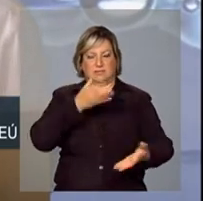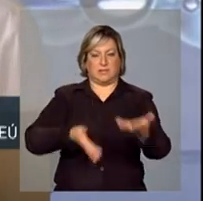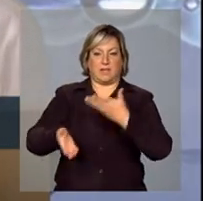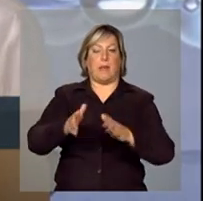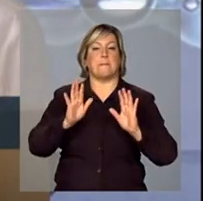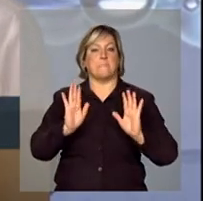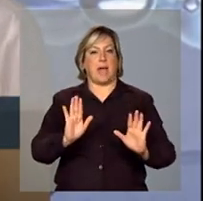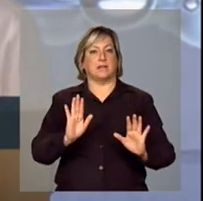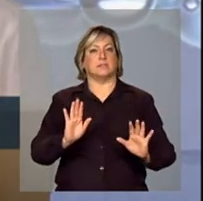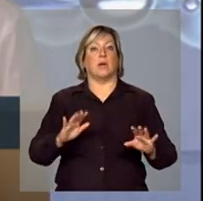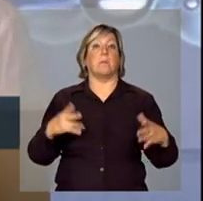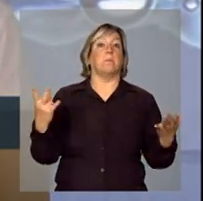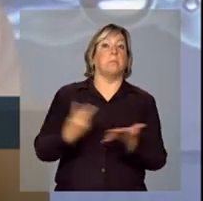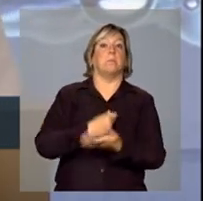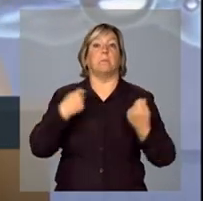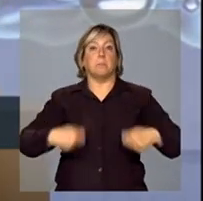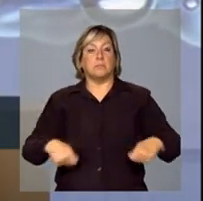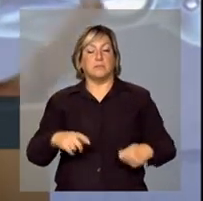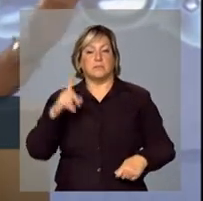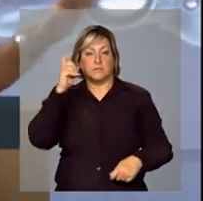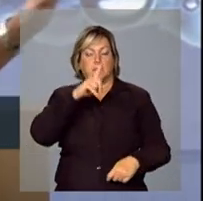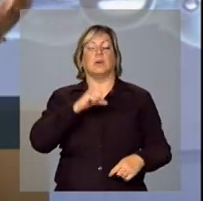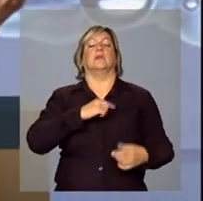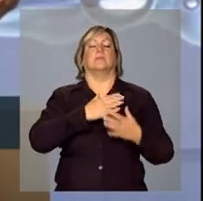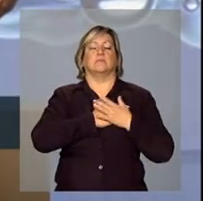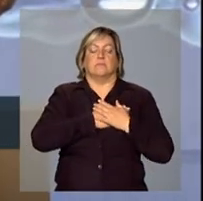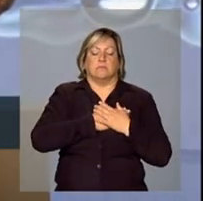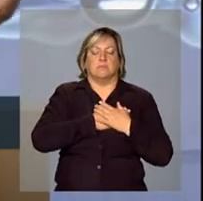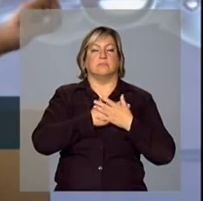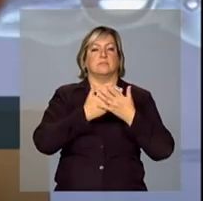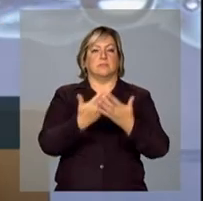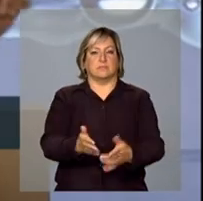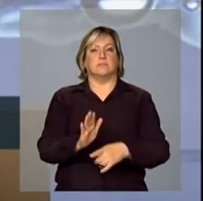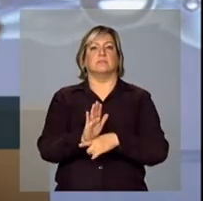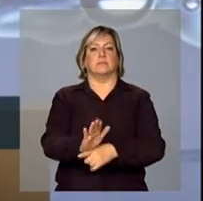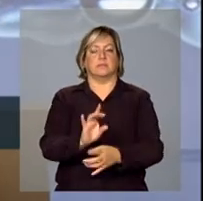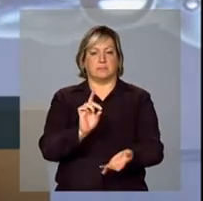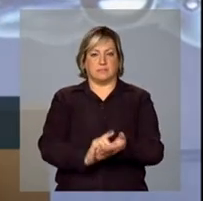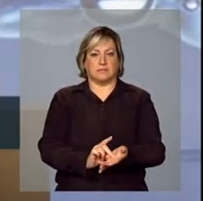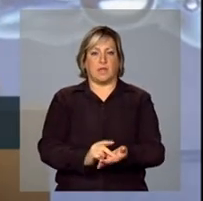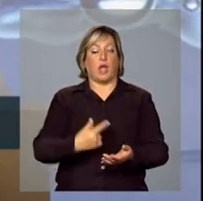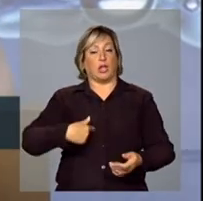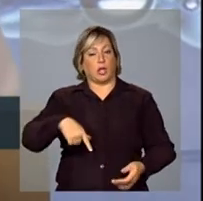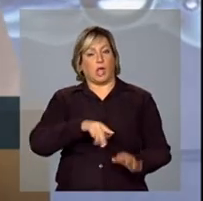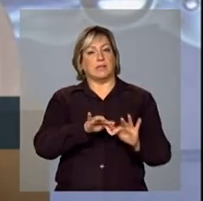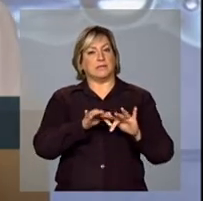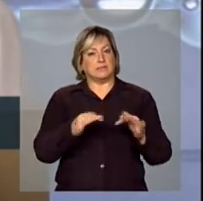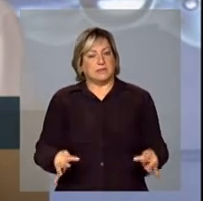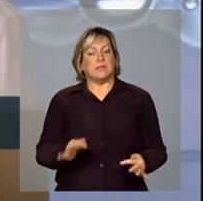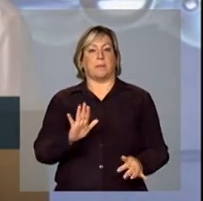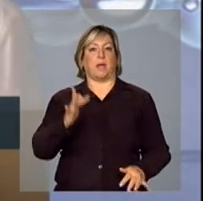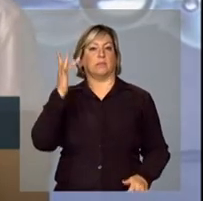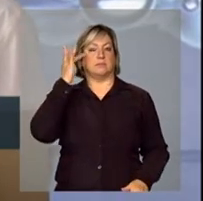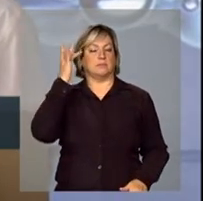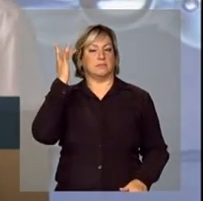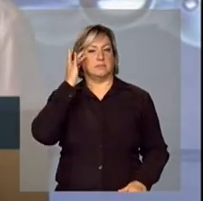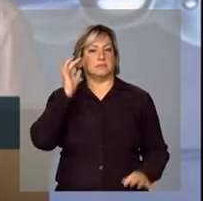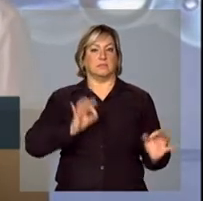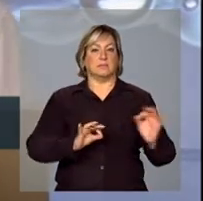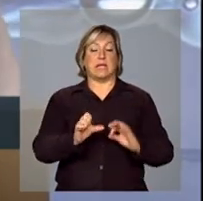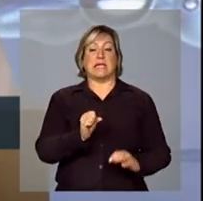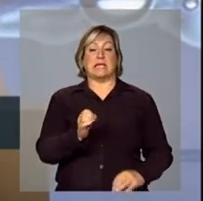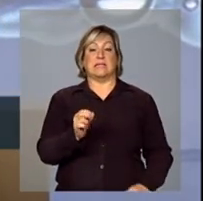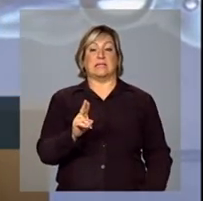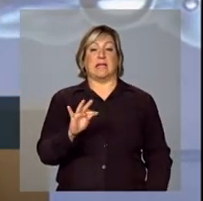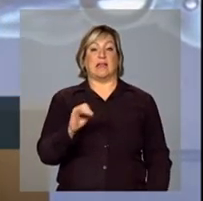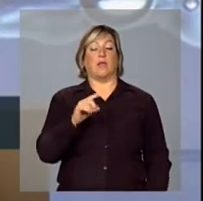nas horas mais difíceis. Somos modestos, mas somos equilibrados. É o sertão uma